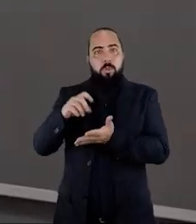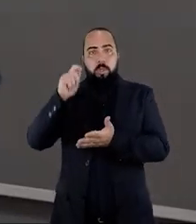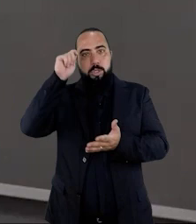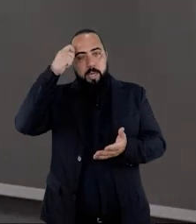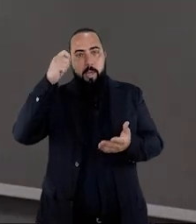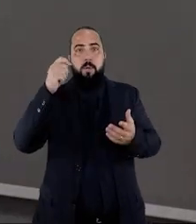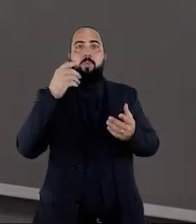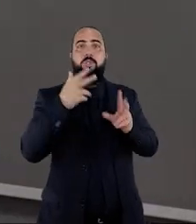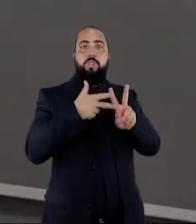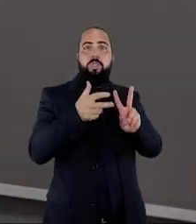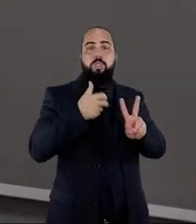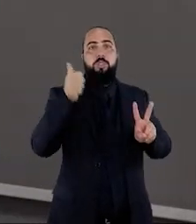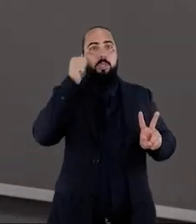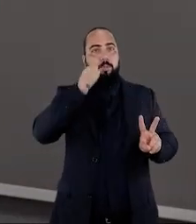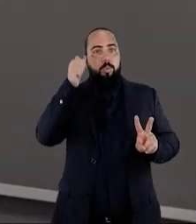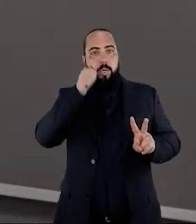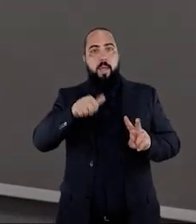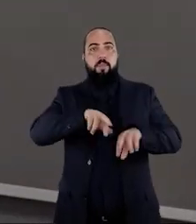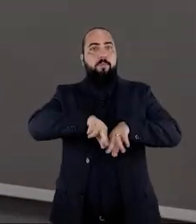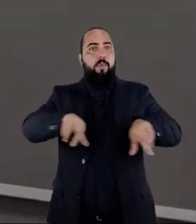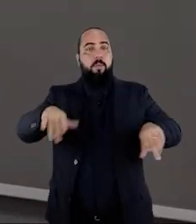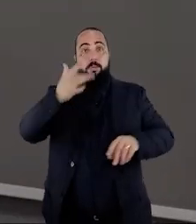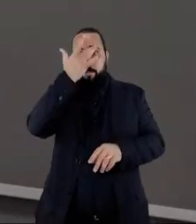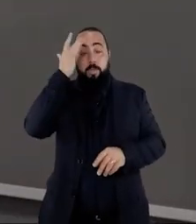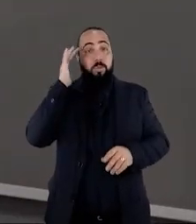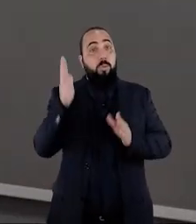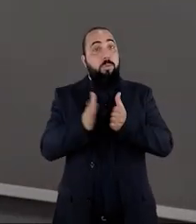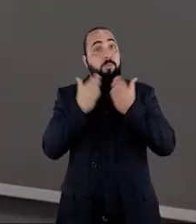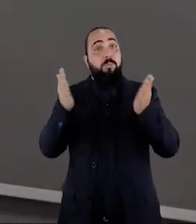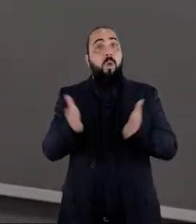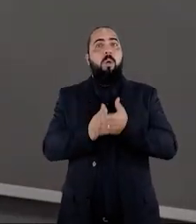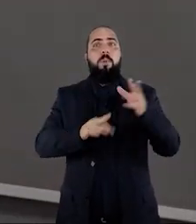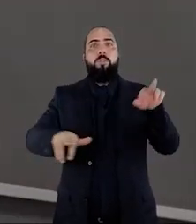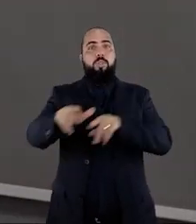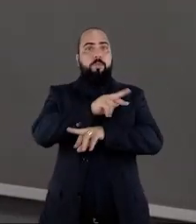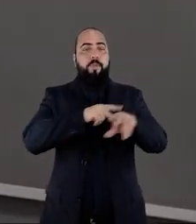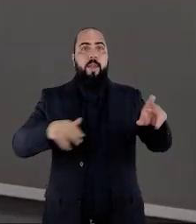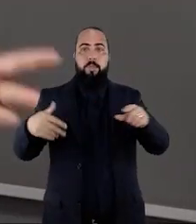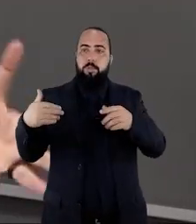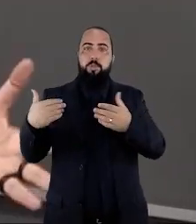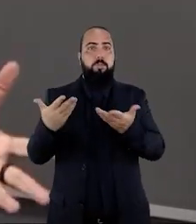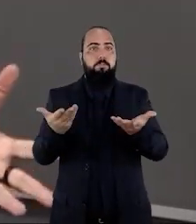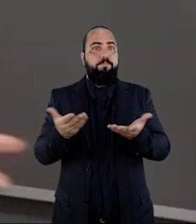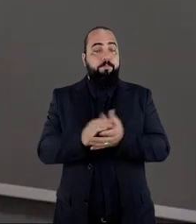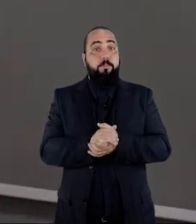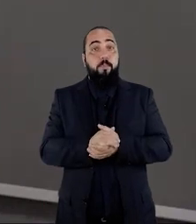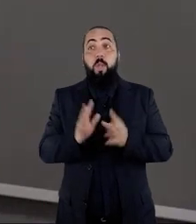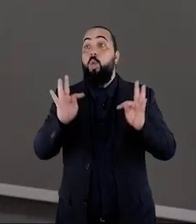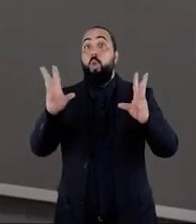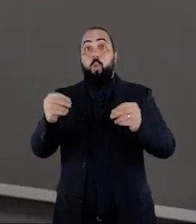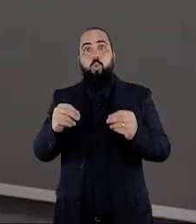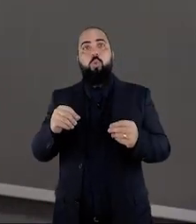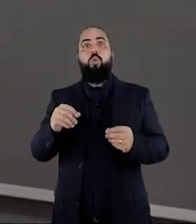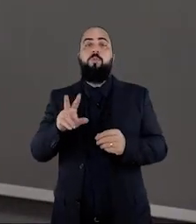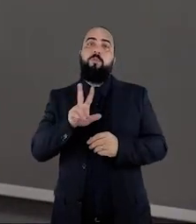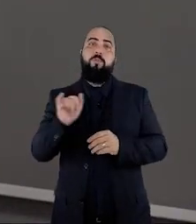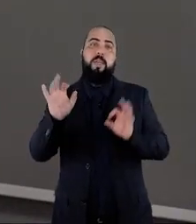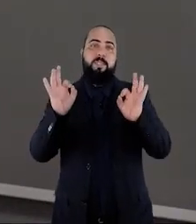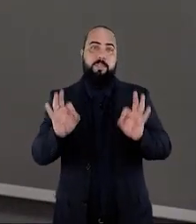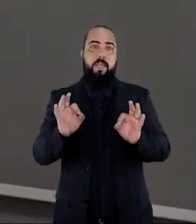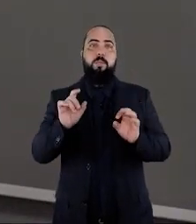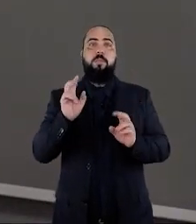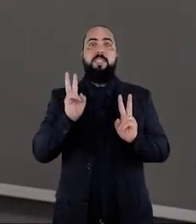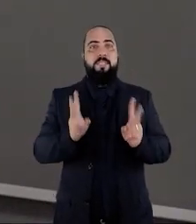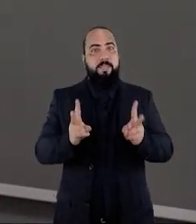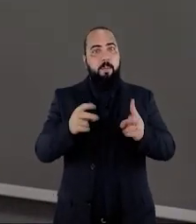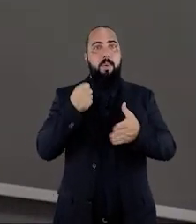esses setores negros, indígenas, mulheres, pessoas pobres de diferentes origens. Tudo isso vai